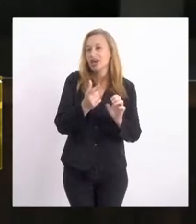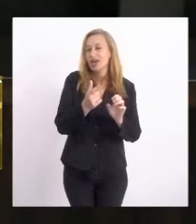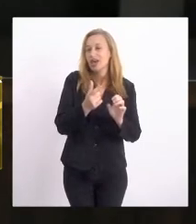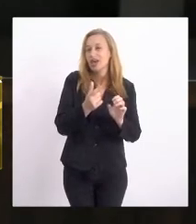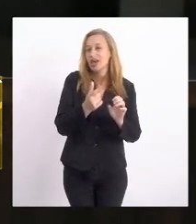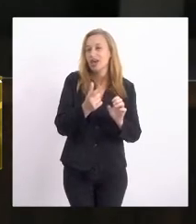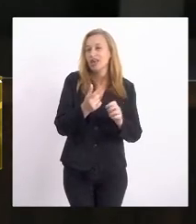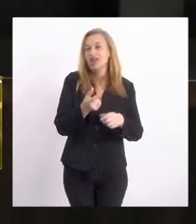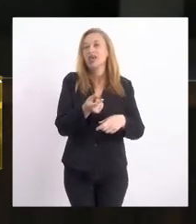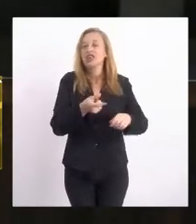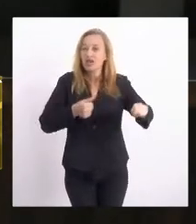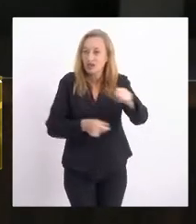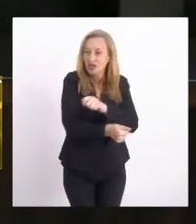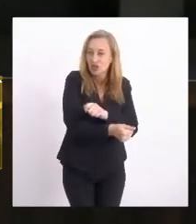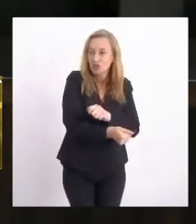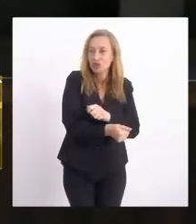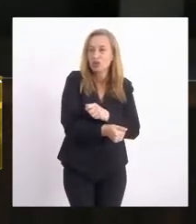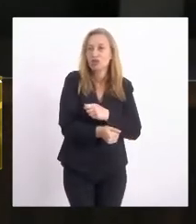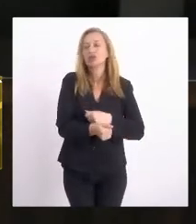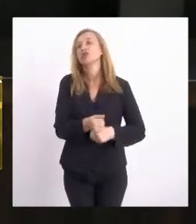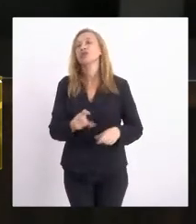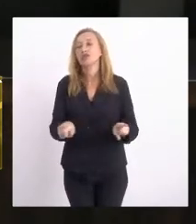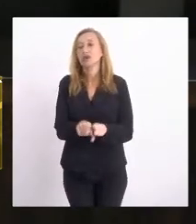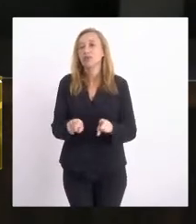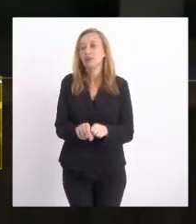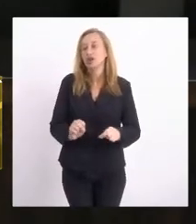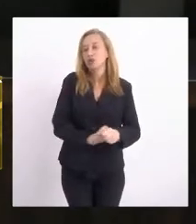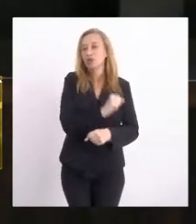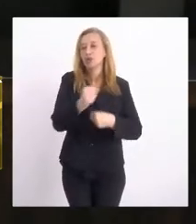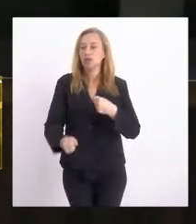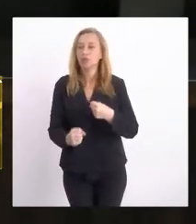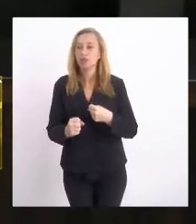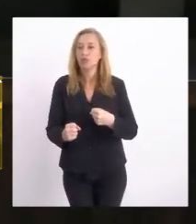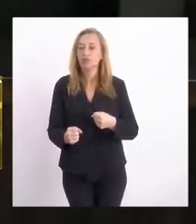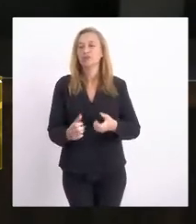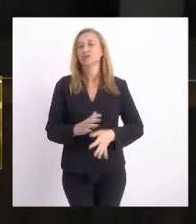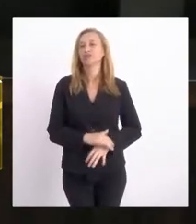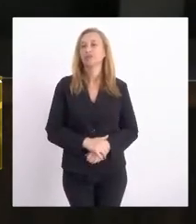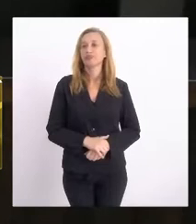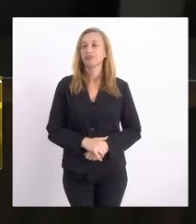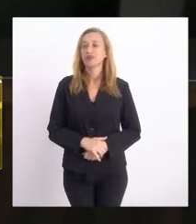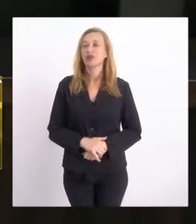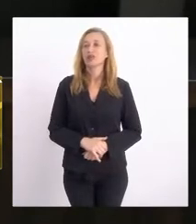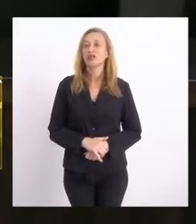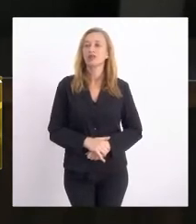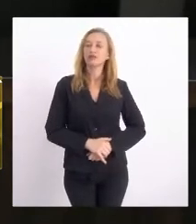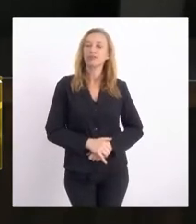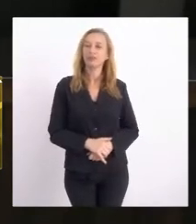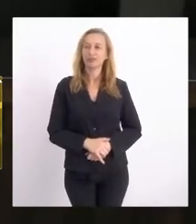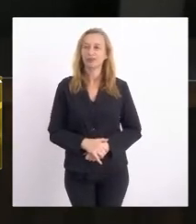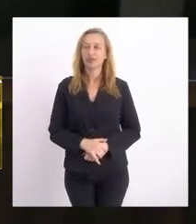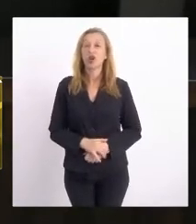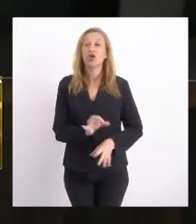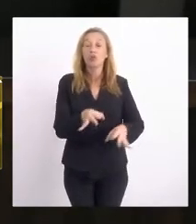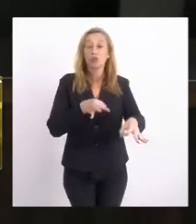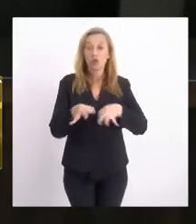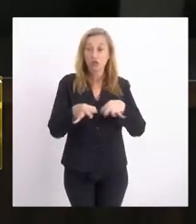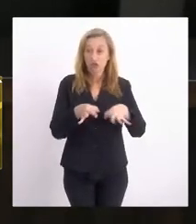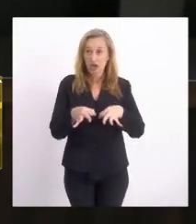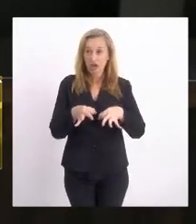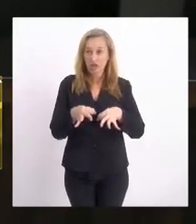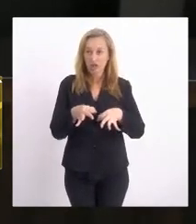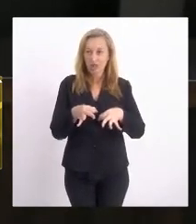o poder público na busca pelo fomento ao turismo Fluminense com destaque para o projeto